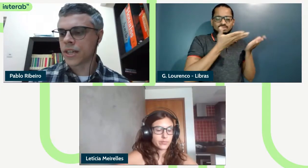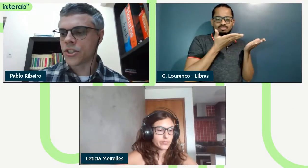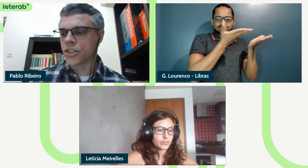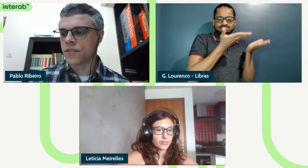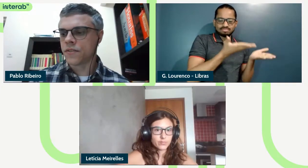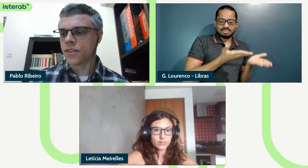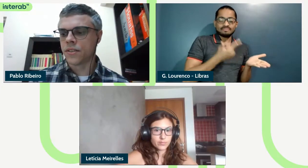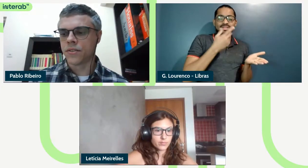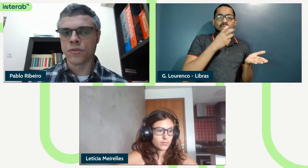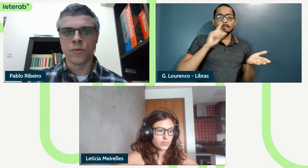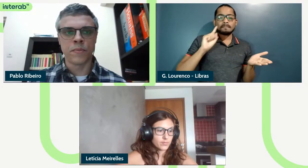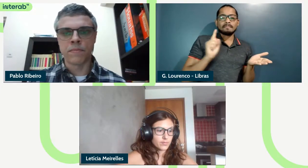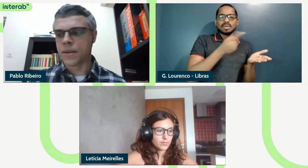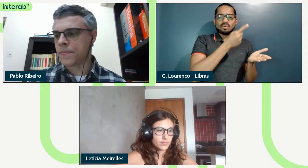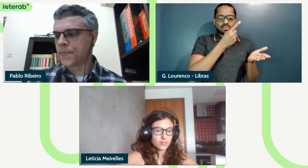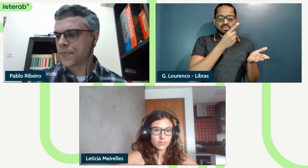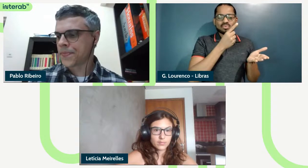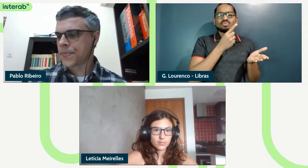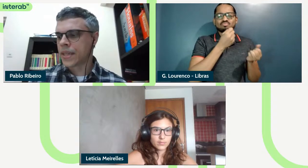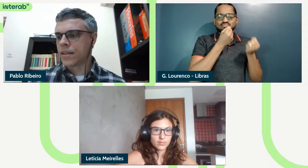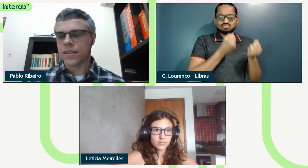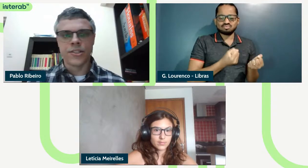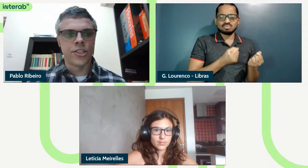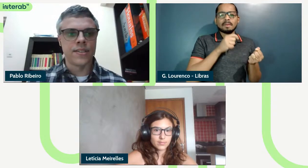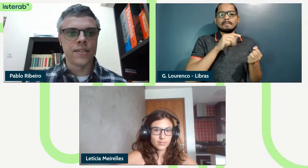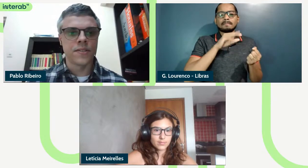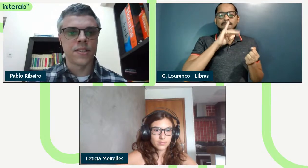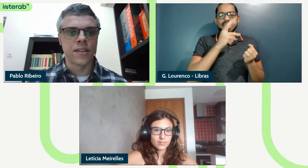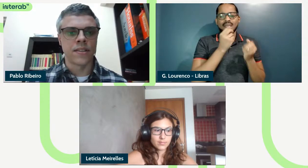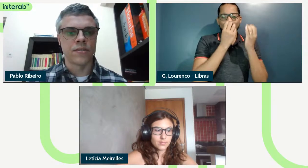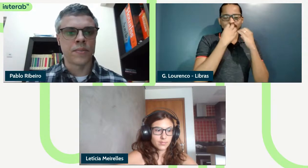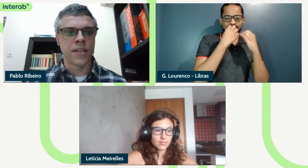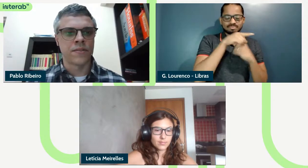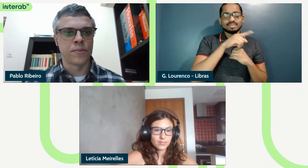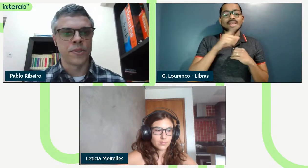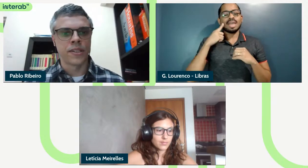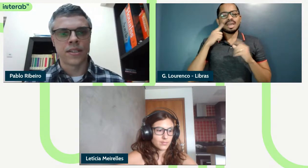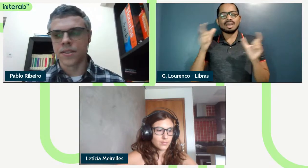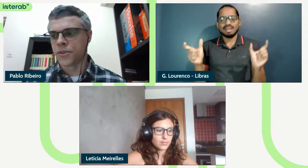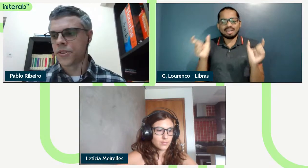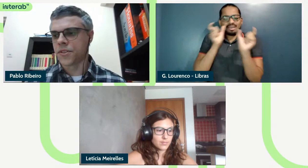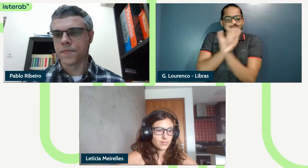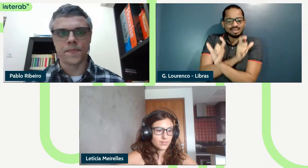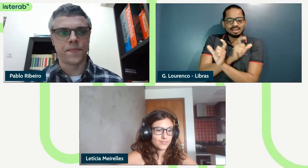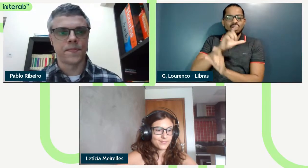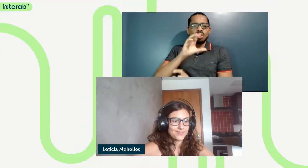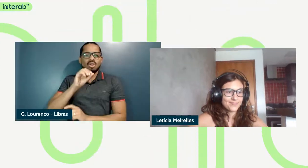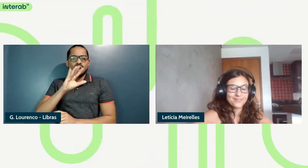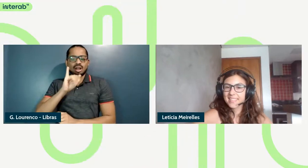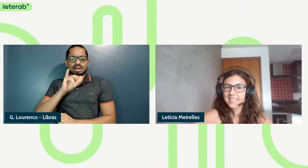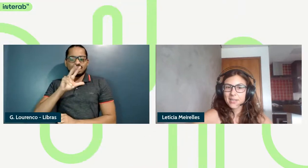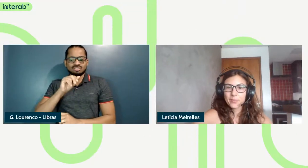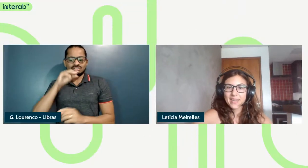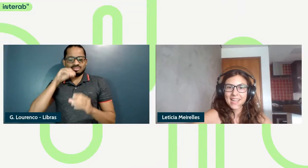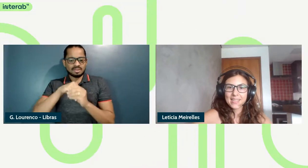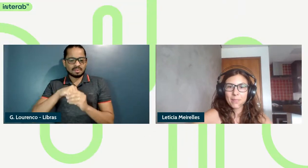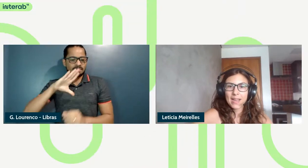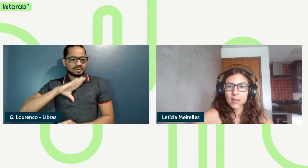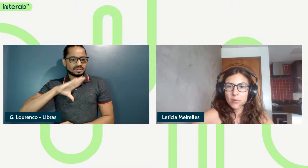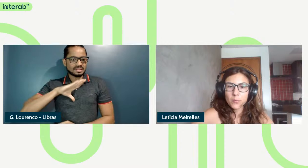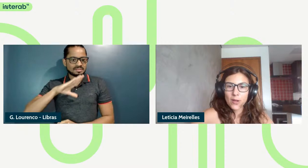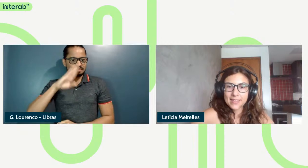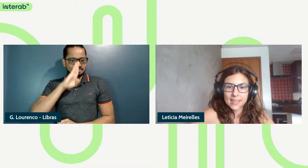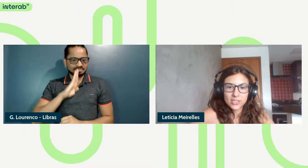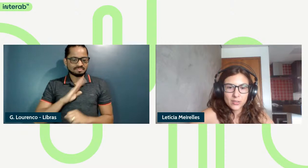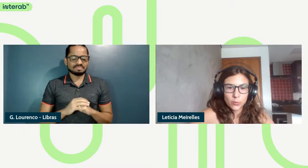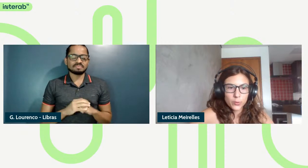de inversão locativa no PB Letícia você tem então a palavra por 15 minutos Obrigada